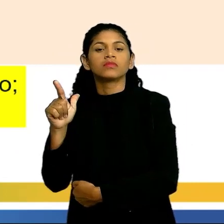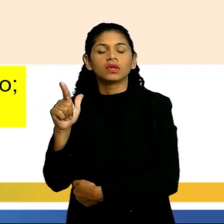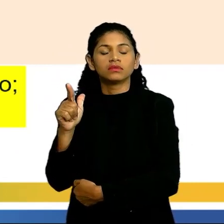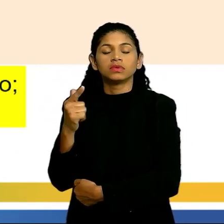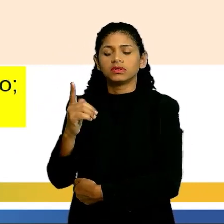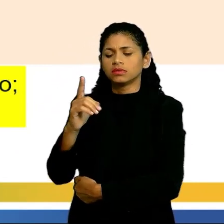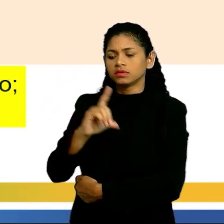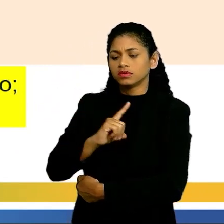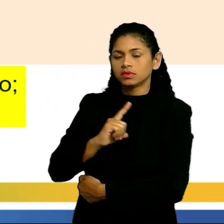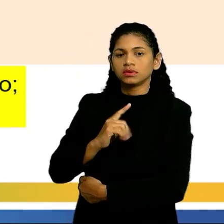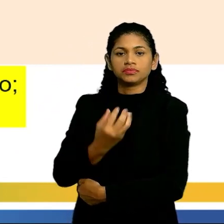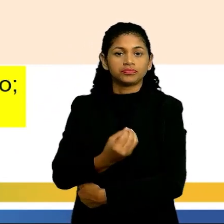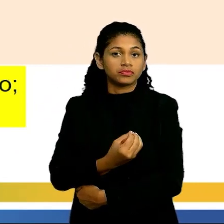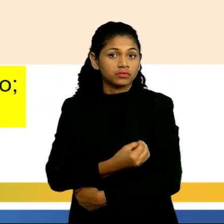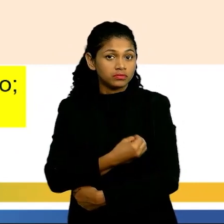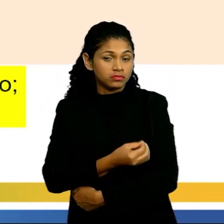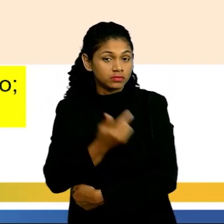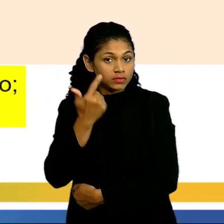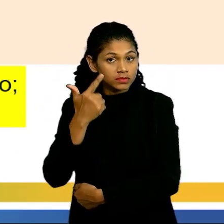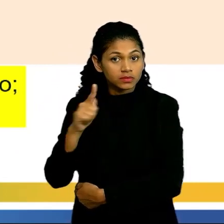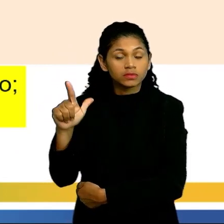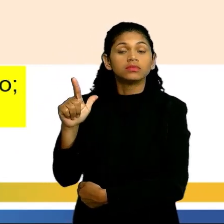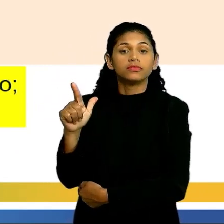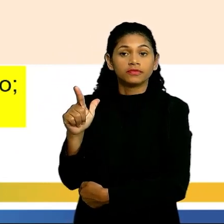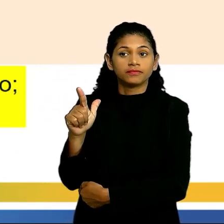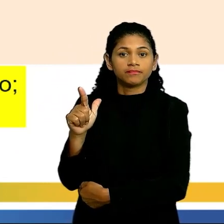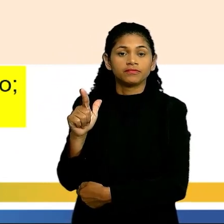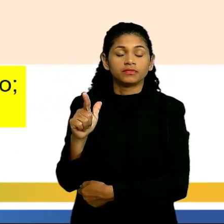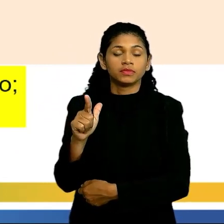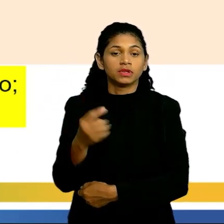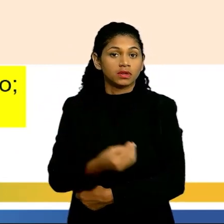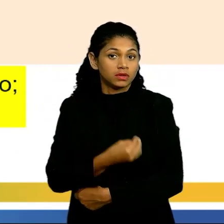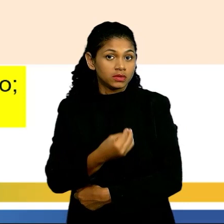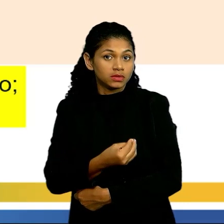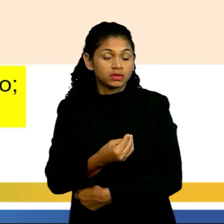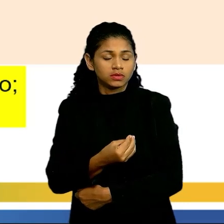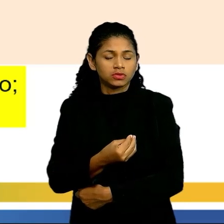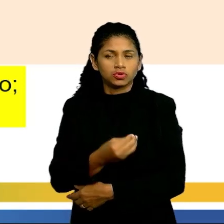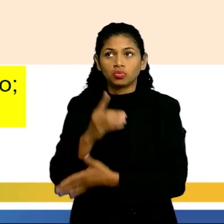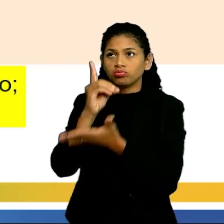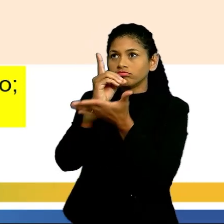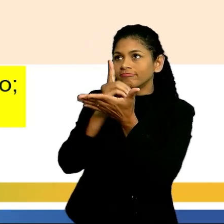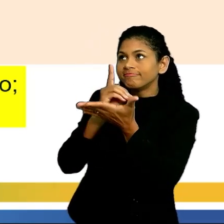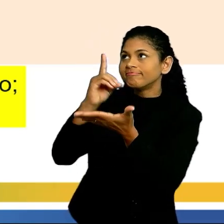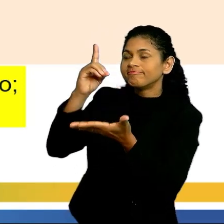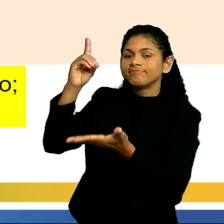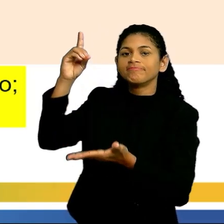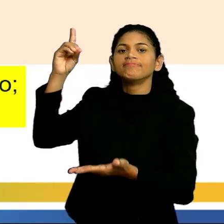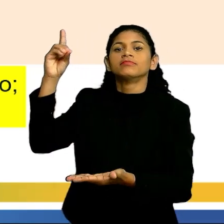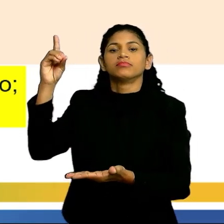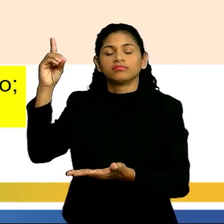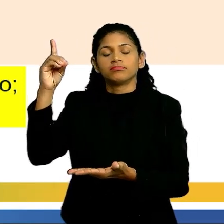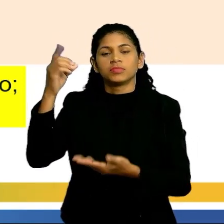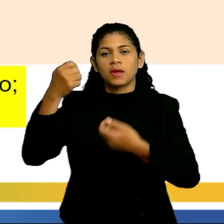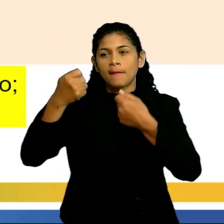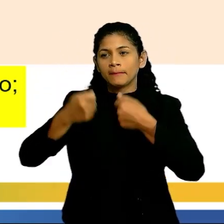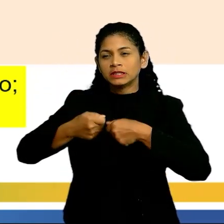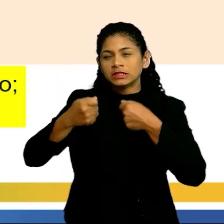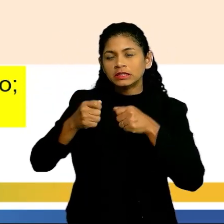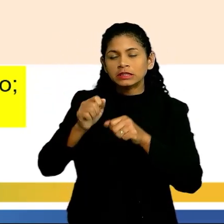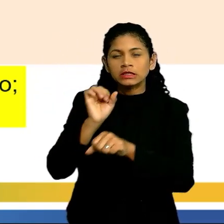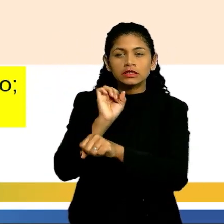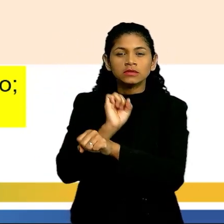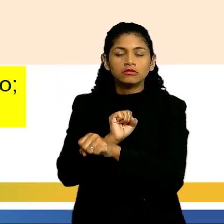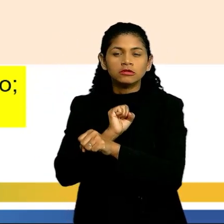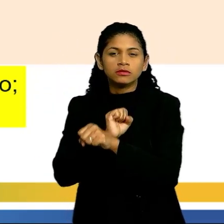existência de um Deus, e em nome dessa existência de uma outra vida e da existência de um Deus, de quem nós temos que esperar favores e